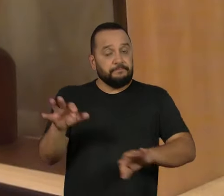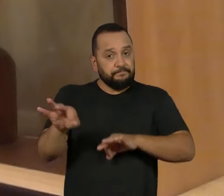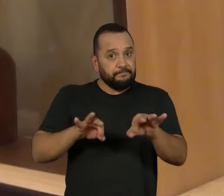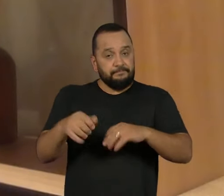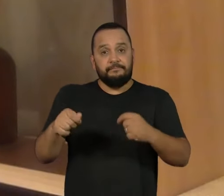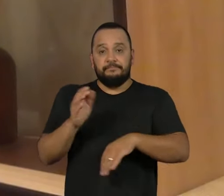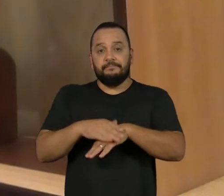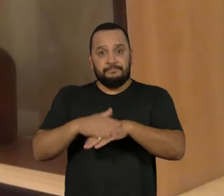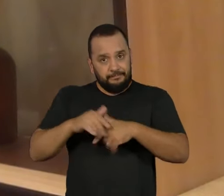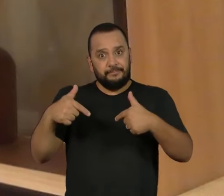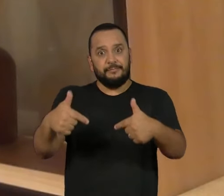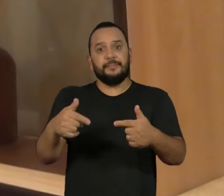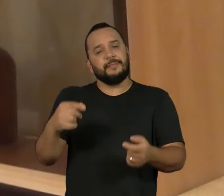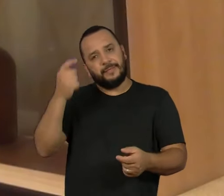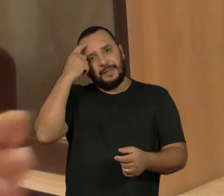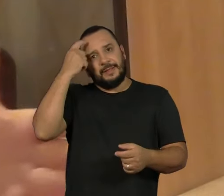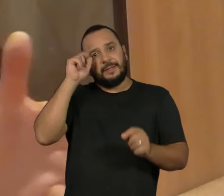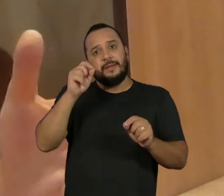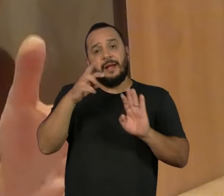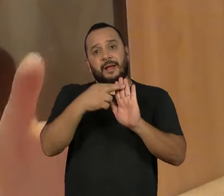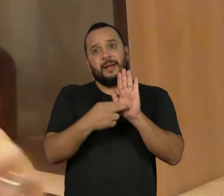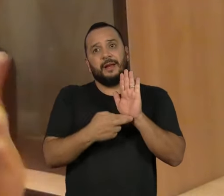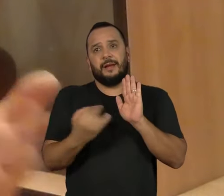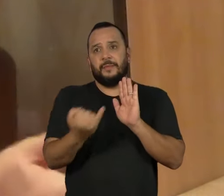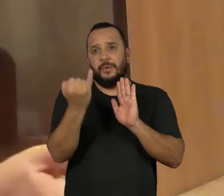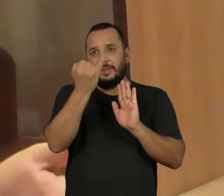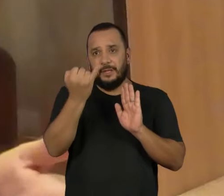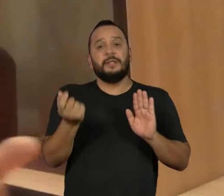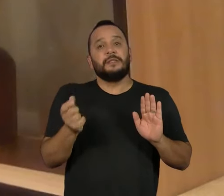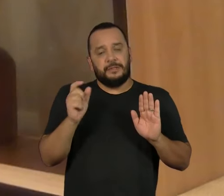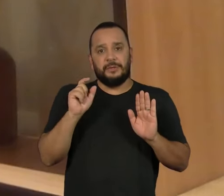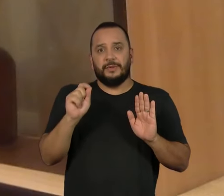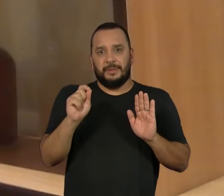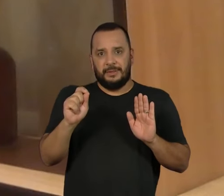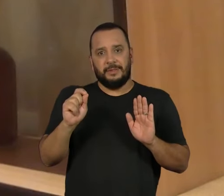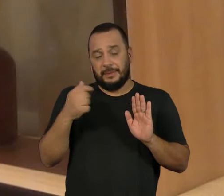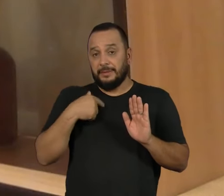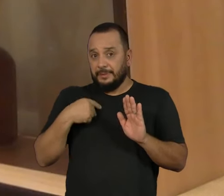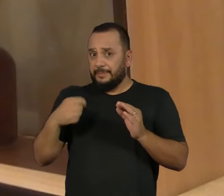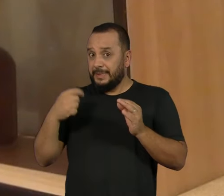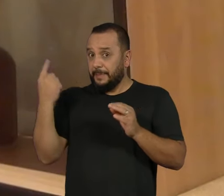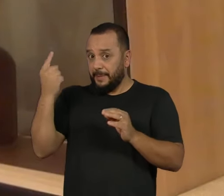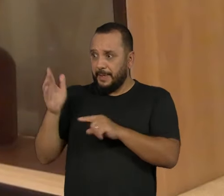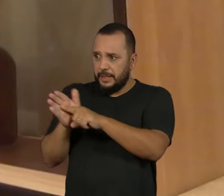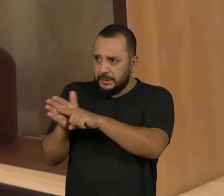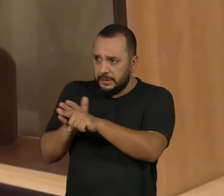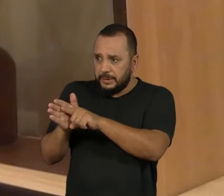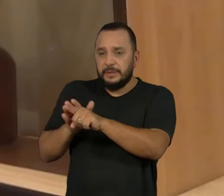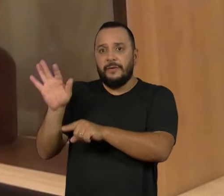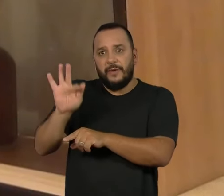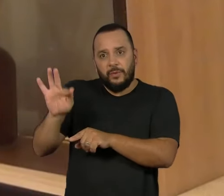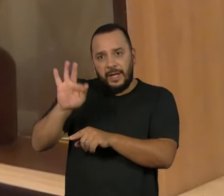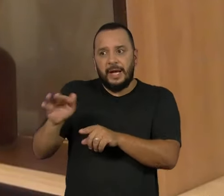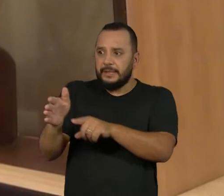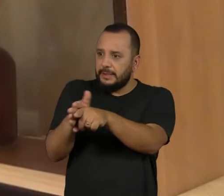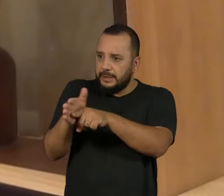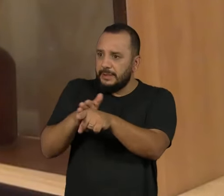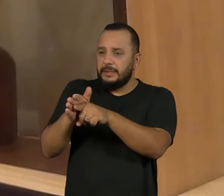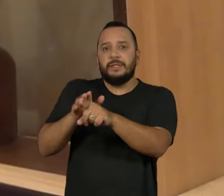estabelecidos considerando um rito importante de consulta a diversos atores, academia, sociedade civil, empresas